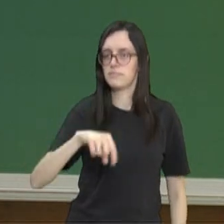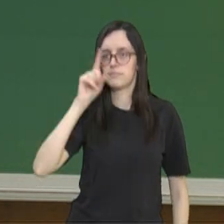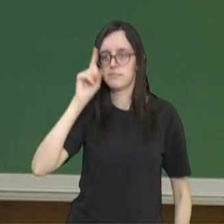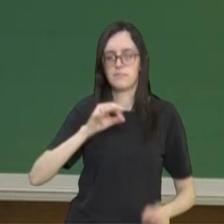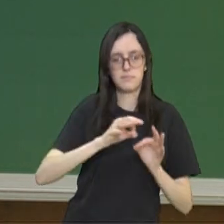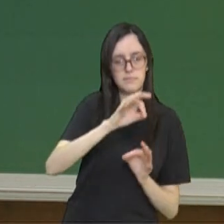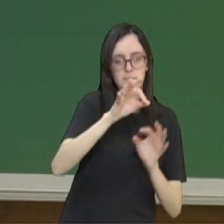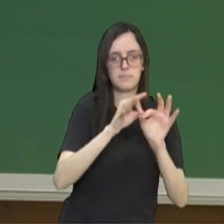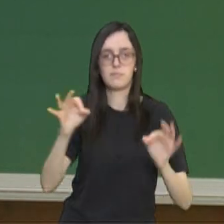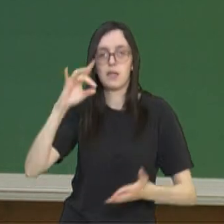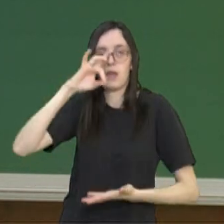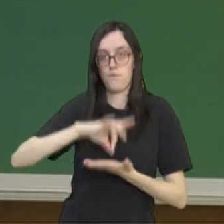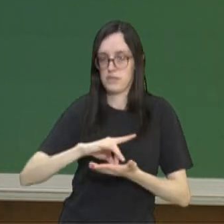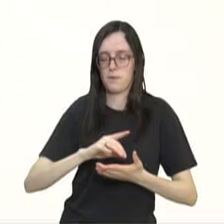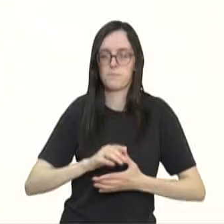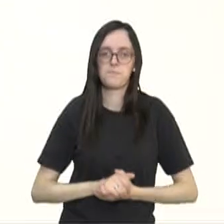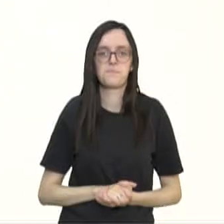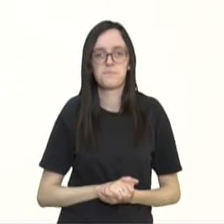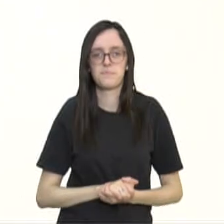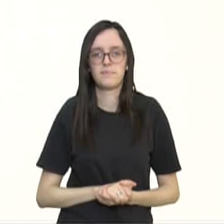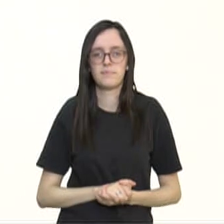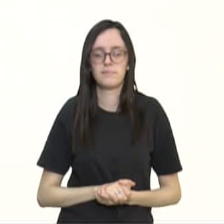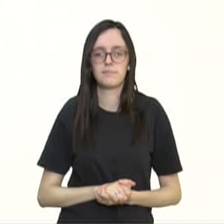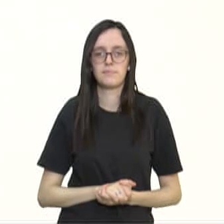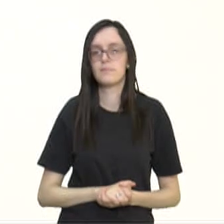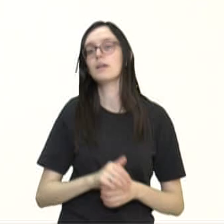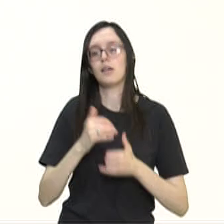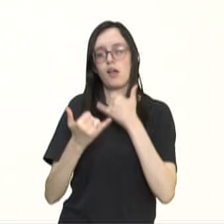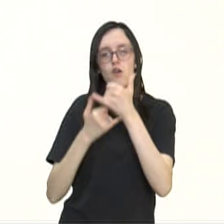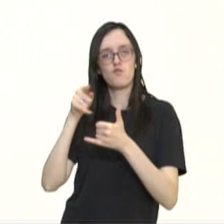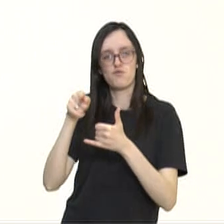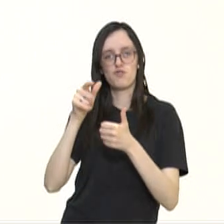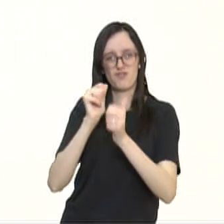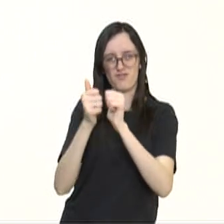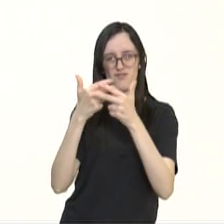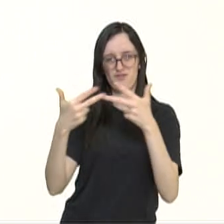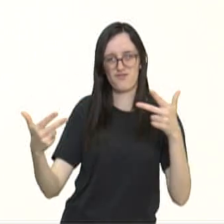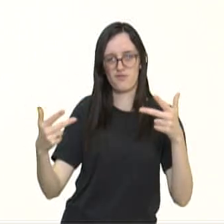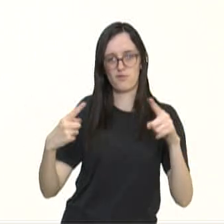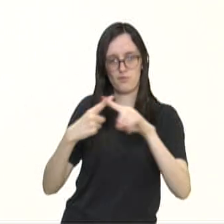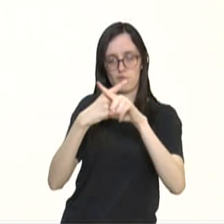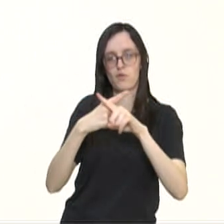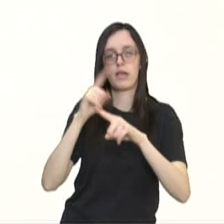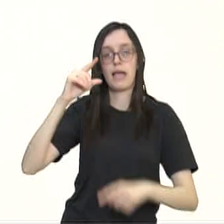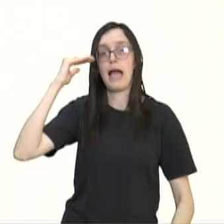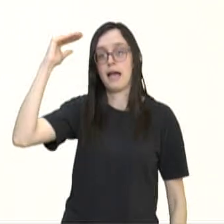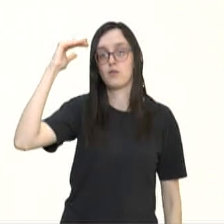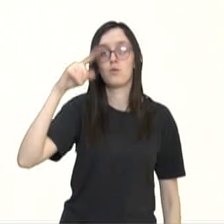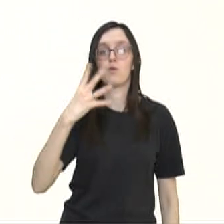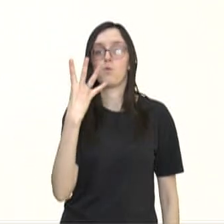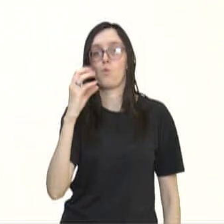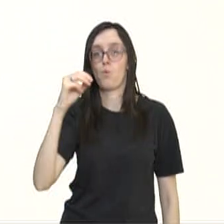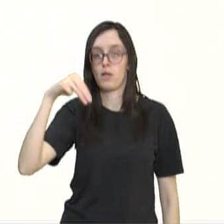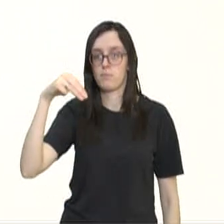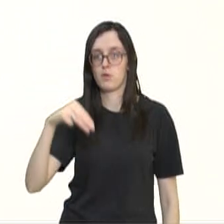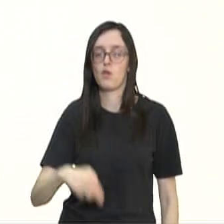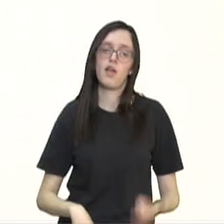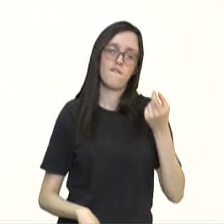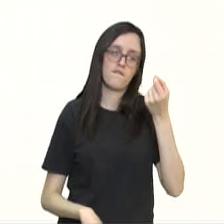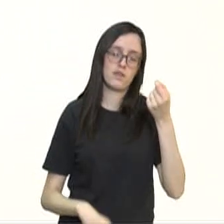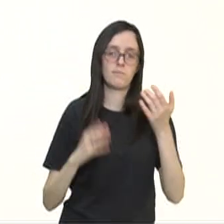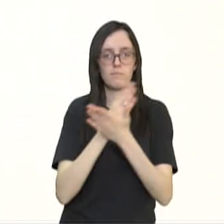participar, né? Outra questão, o futsal é praticado em quadra, então, retangular, de piso rígido, com medidas